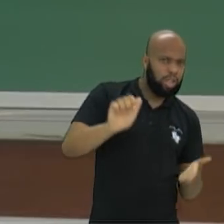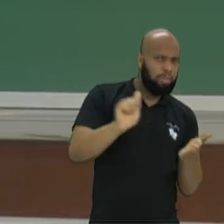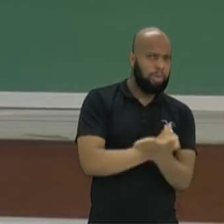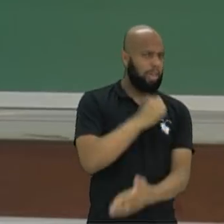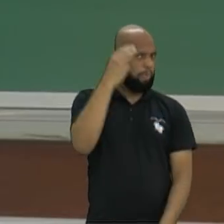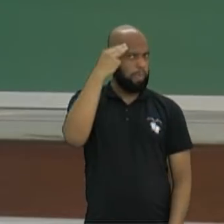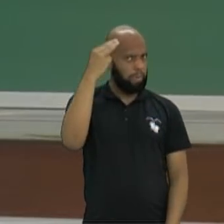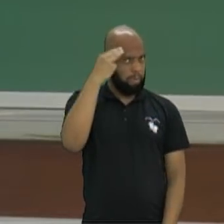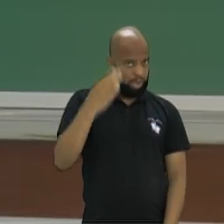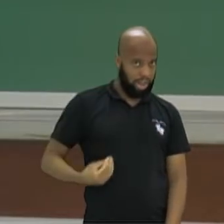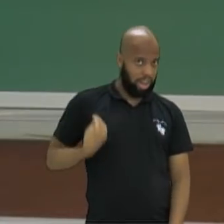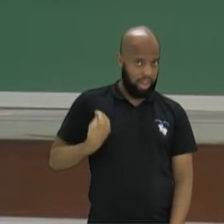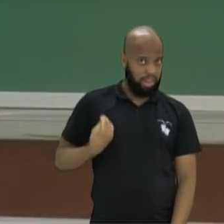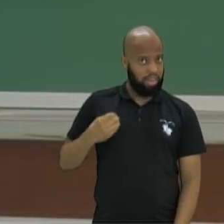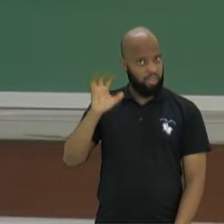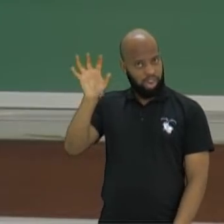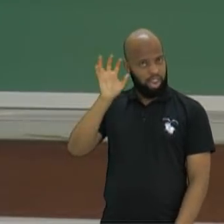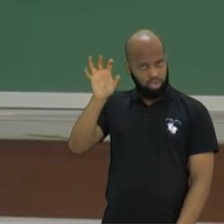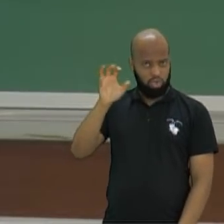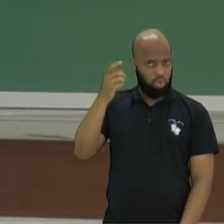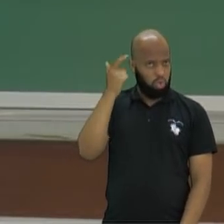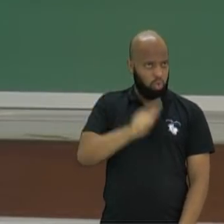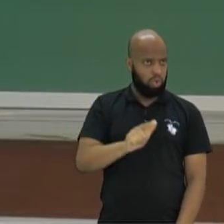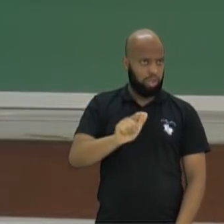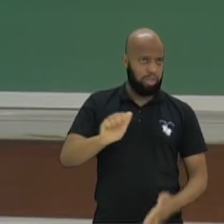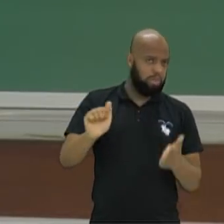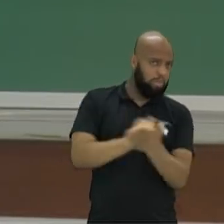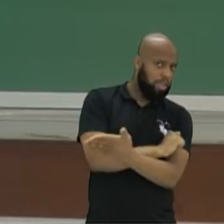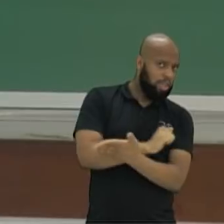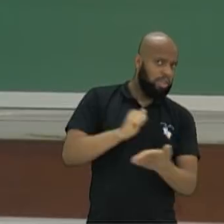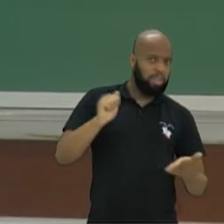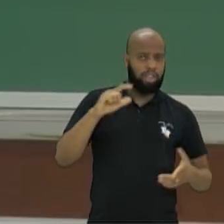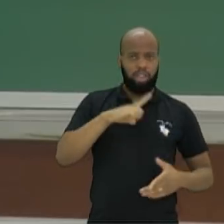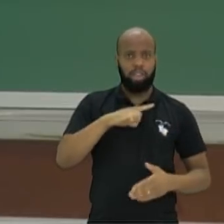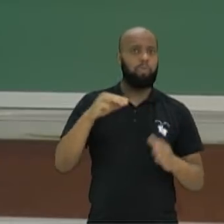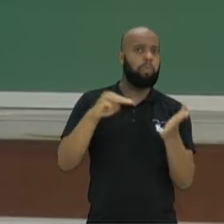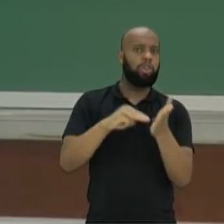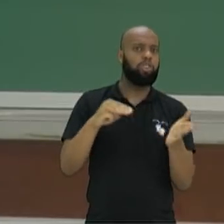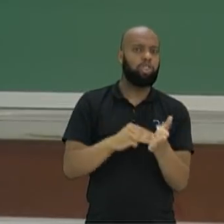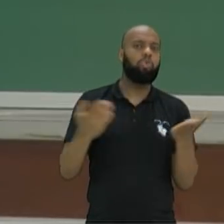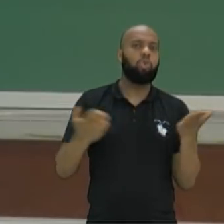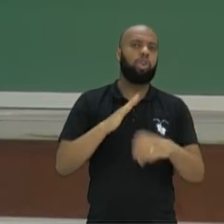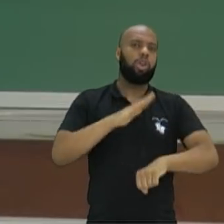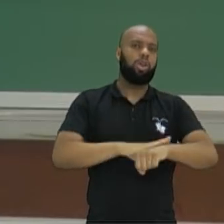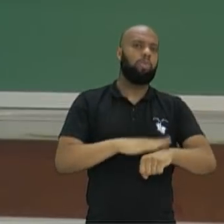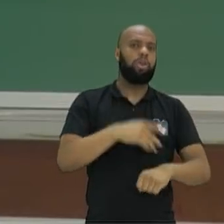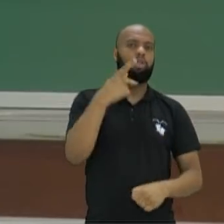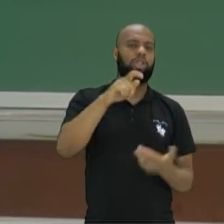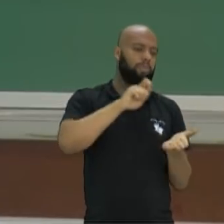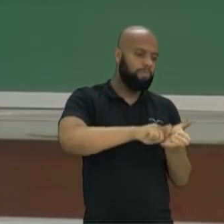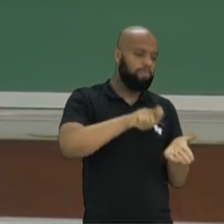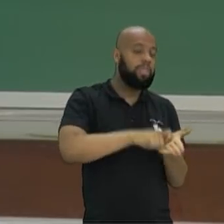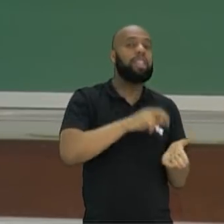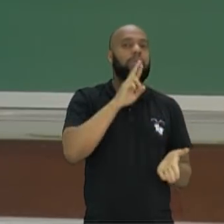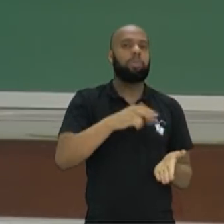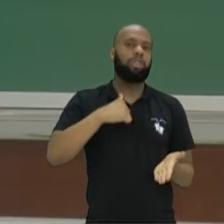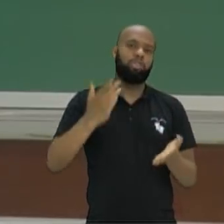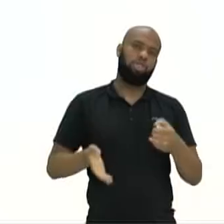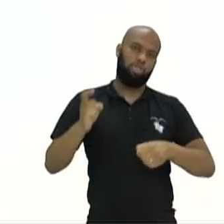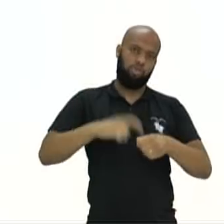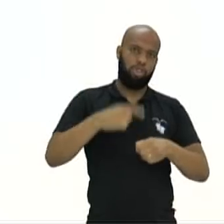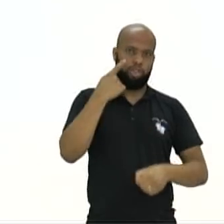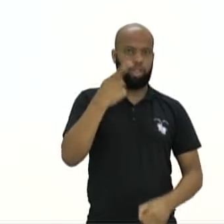a memória, a presença holandesa na região? Conseguiu? Eu ia fazer uma terceira pergunta, qual seria o motivo? Conseguiu apagar essa memória? Daqui a pouquinho